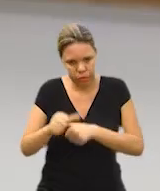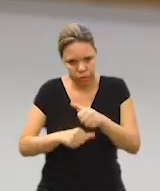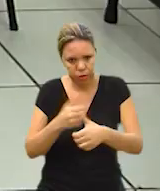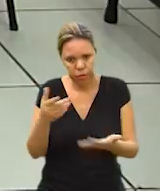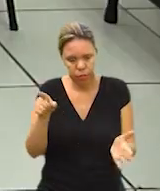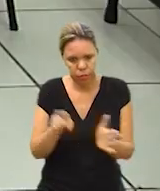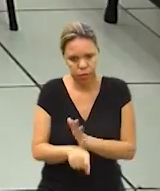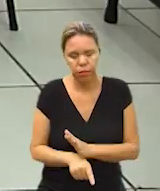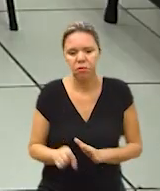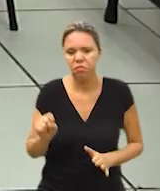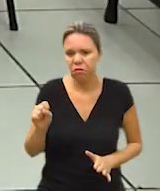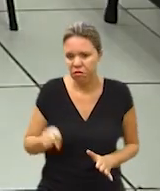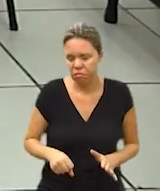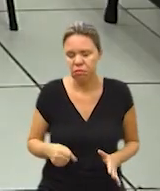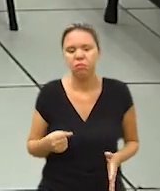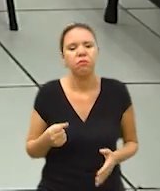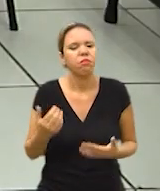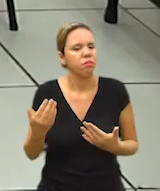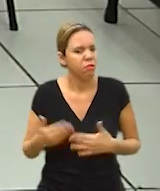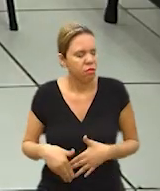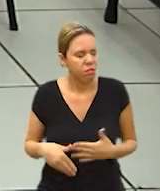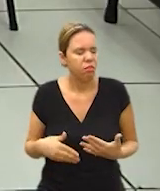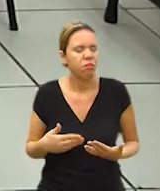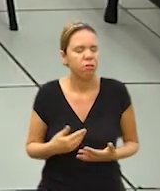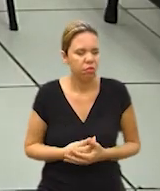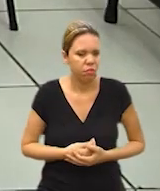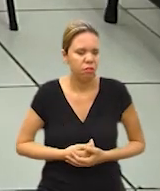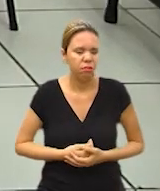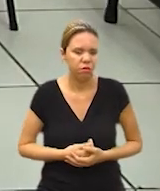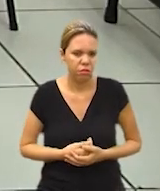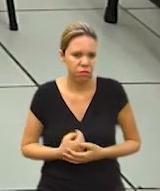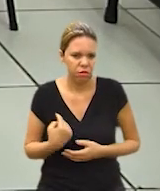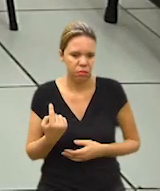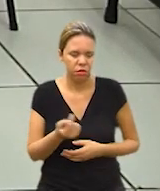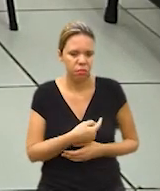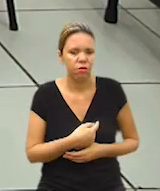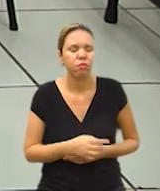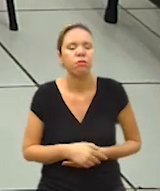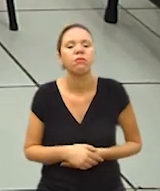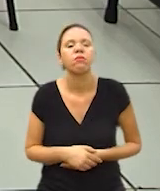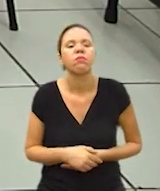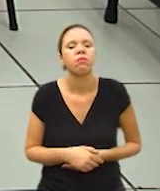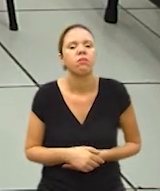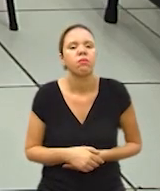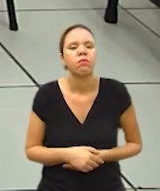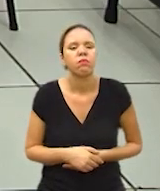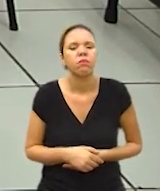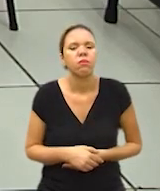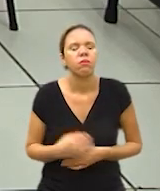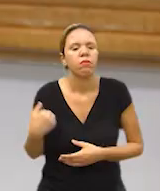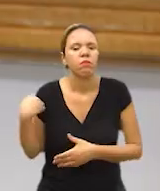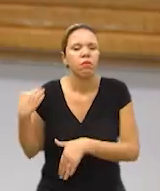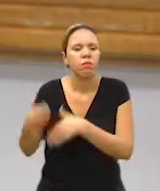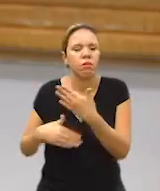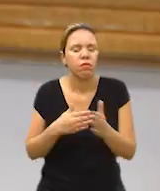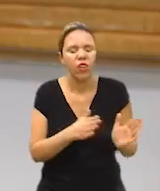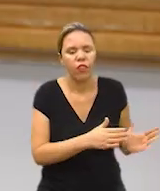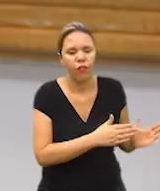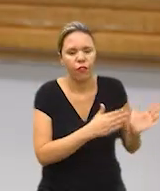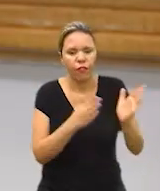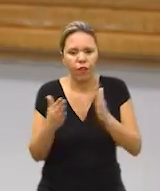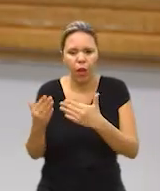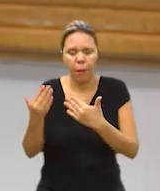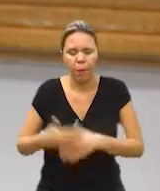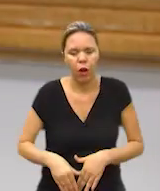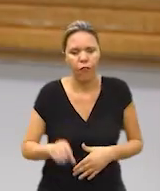mudou. A prova mudou bastante ao longo dos anos. A gente vem de uma fase da